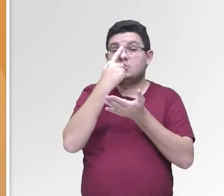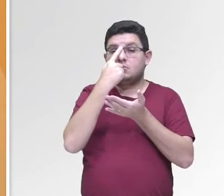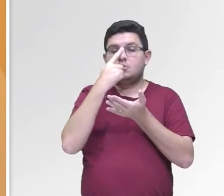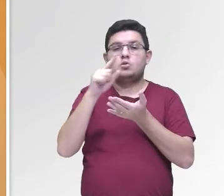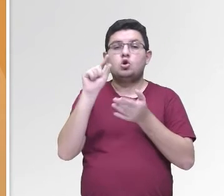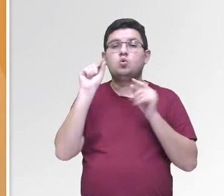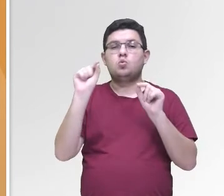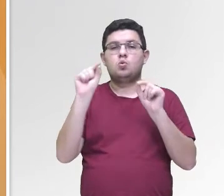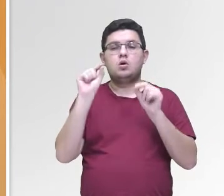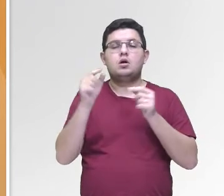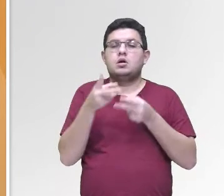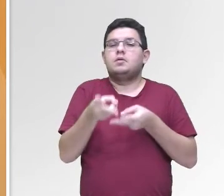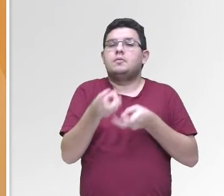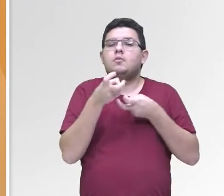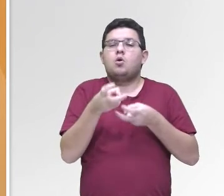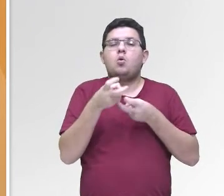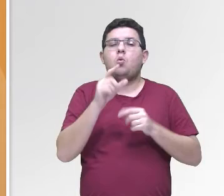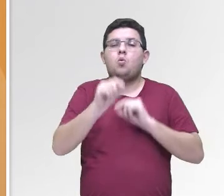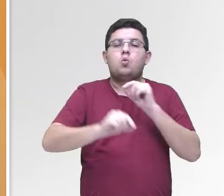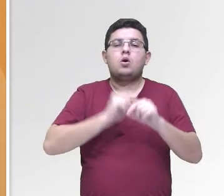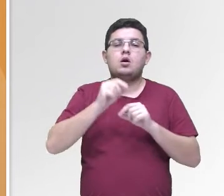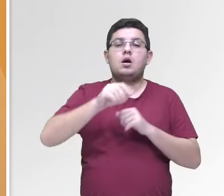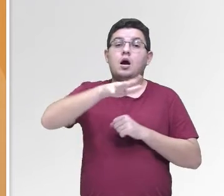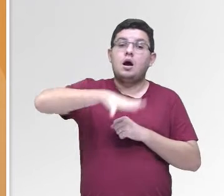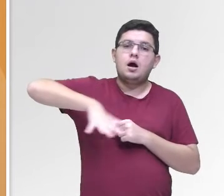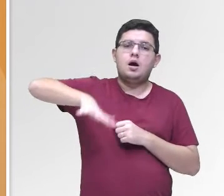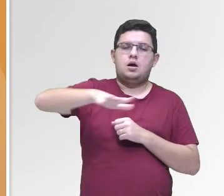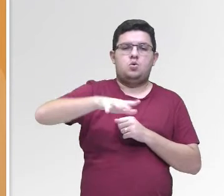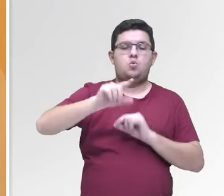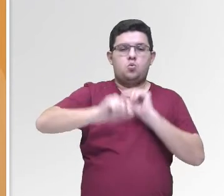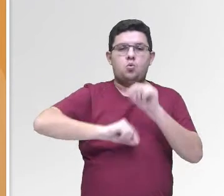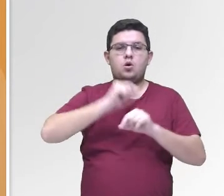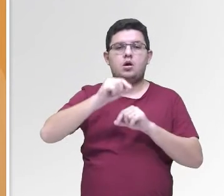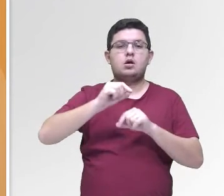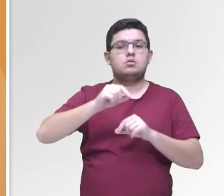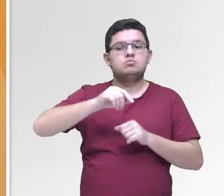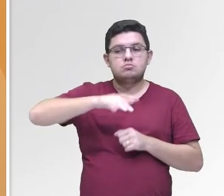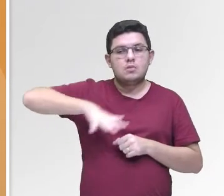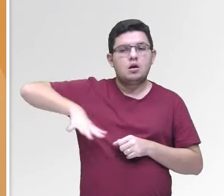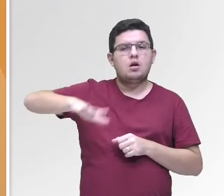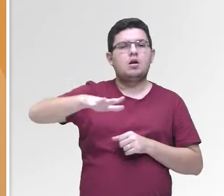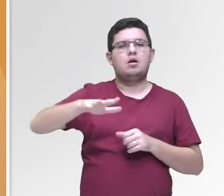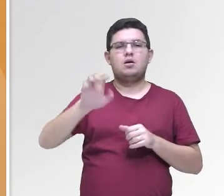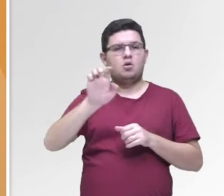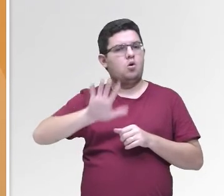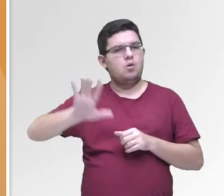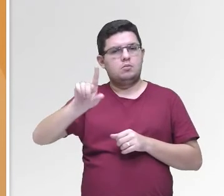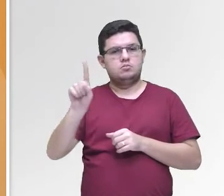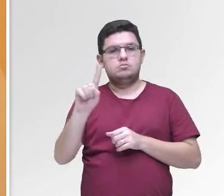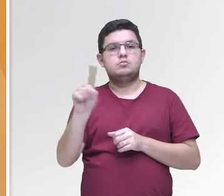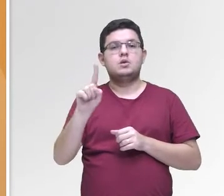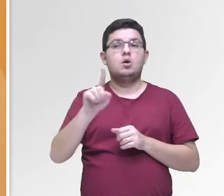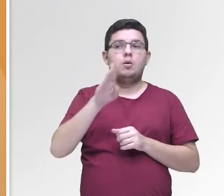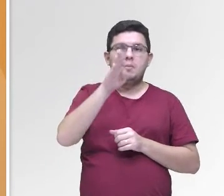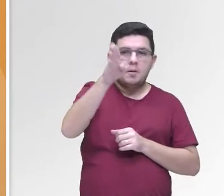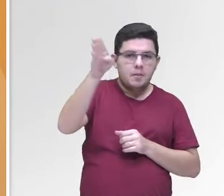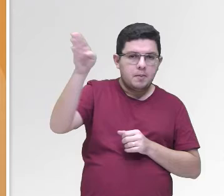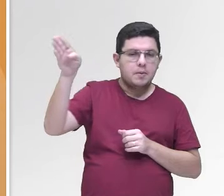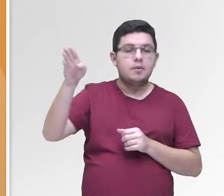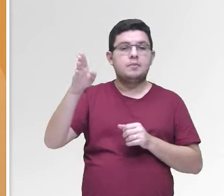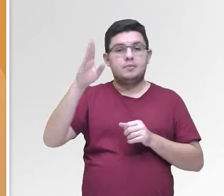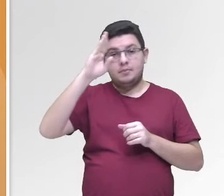a exploração de muitas áreas fora do continente, principalmente no período das